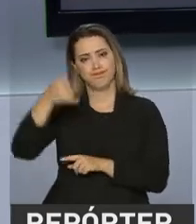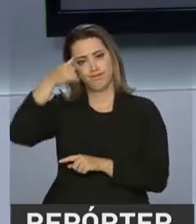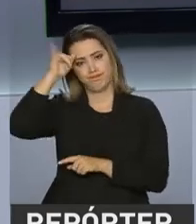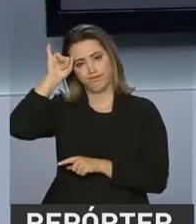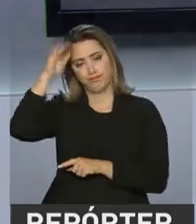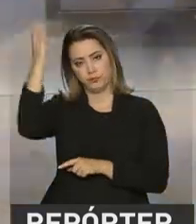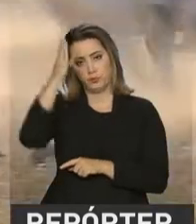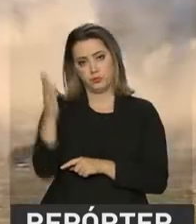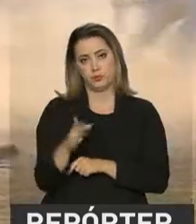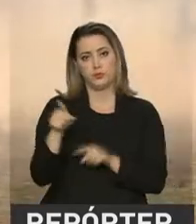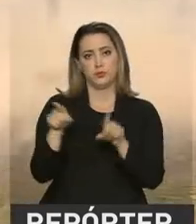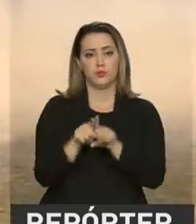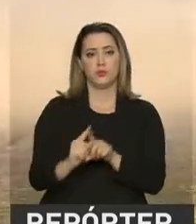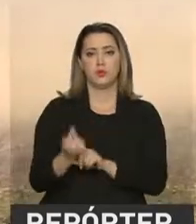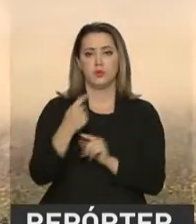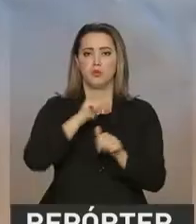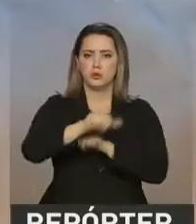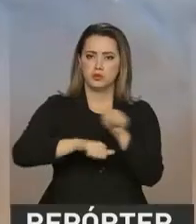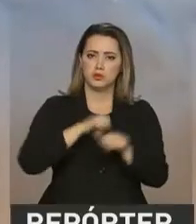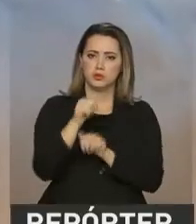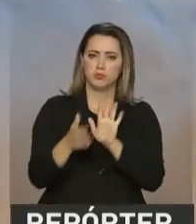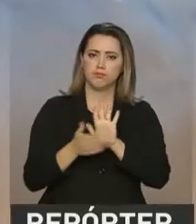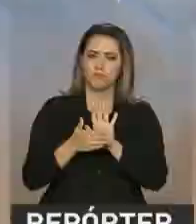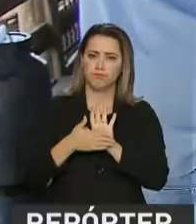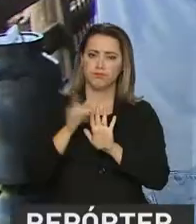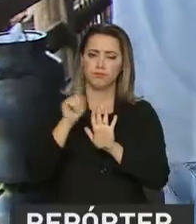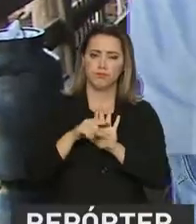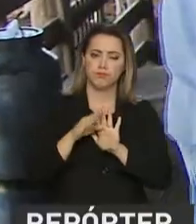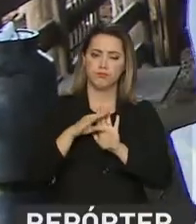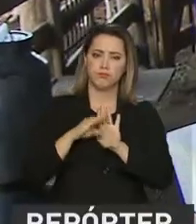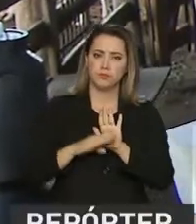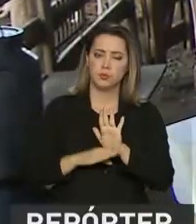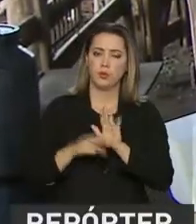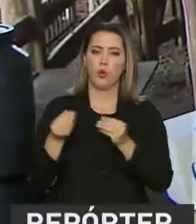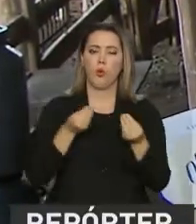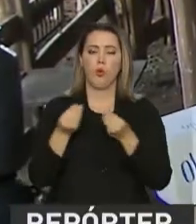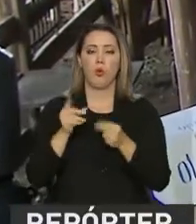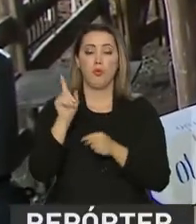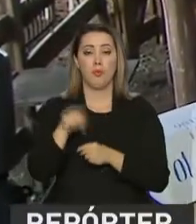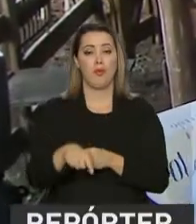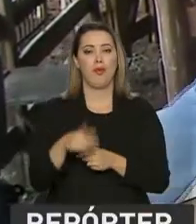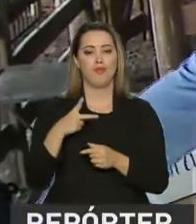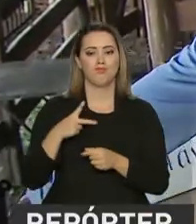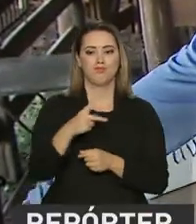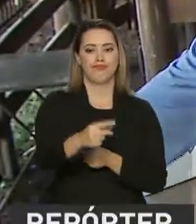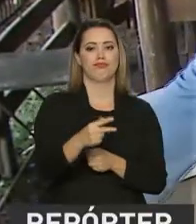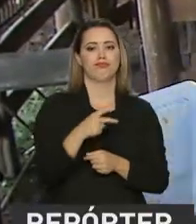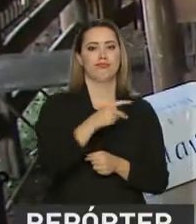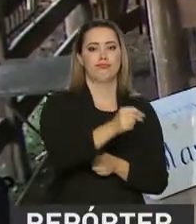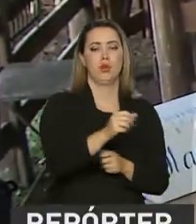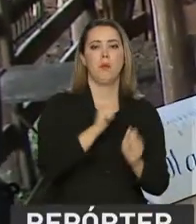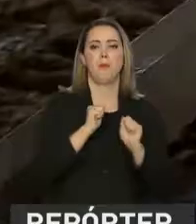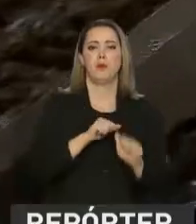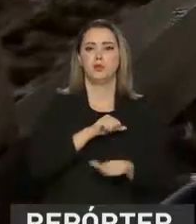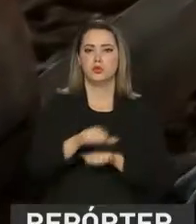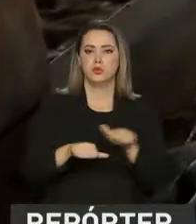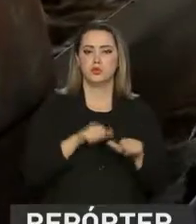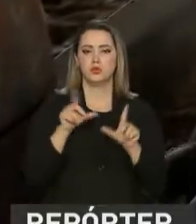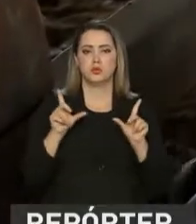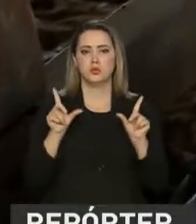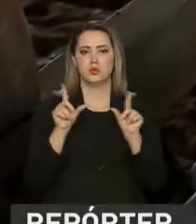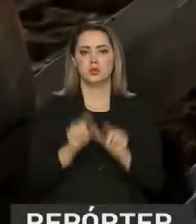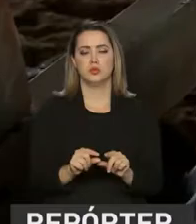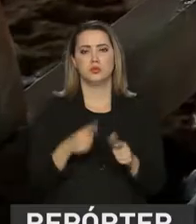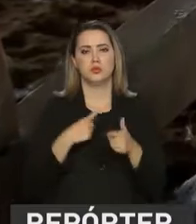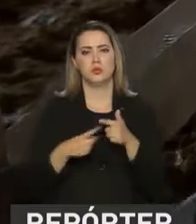brasileiro uma das mudanças propostas trata da forma de aplicação da vacina que pode mudar para reduzir o